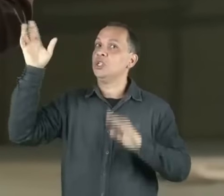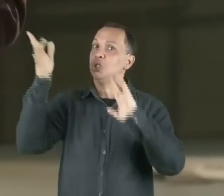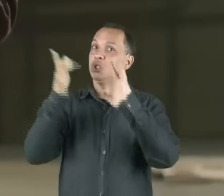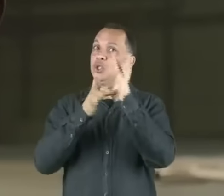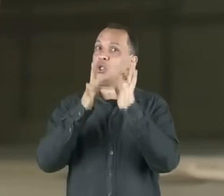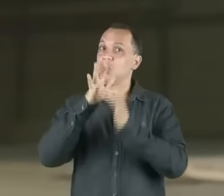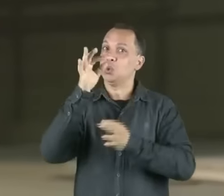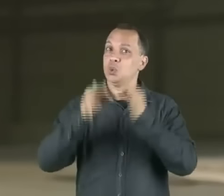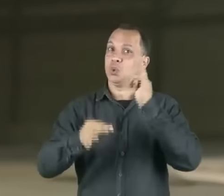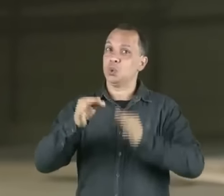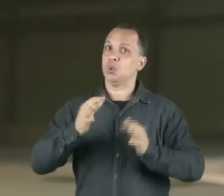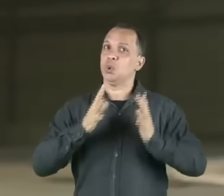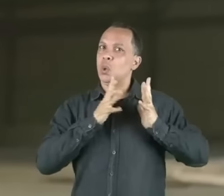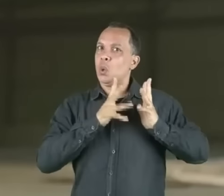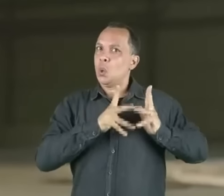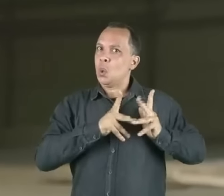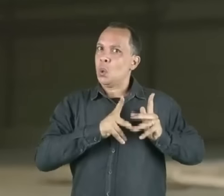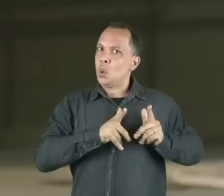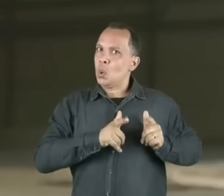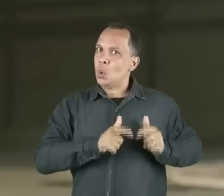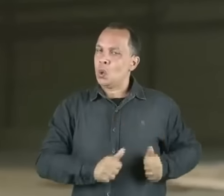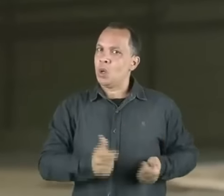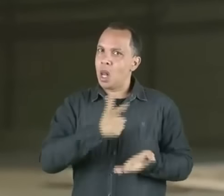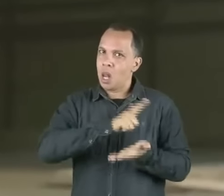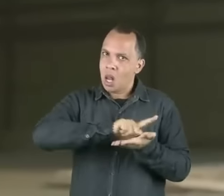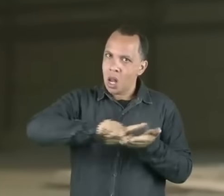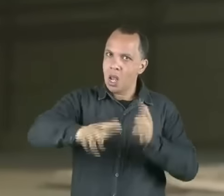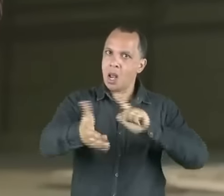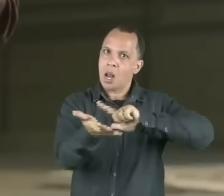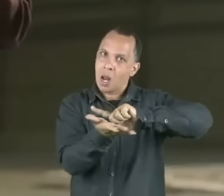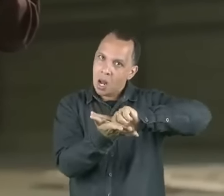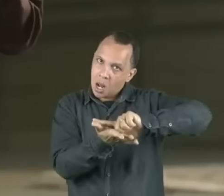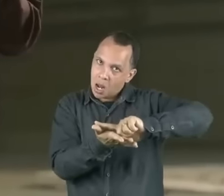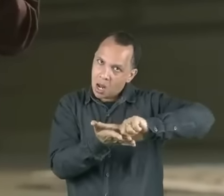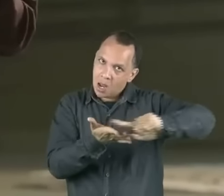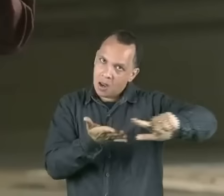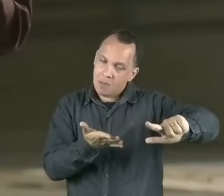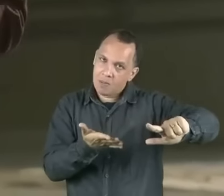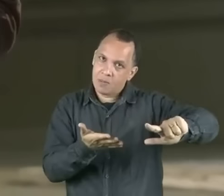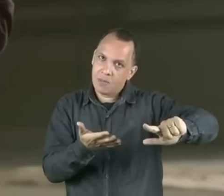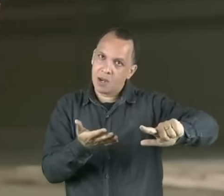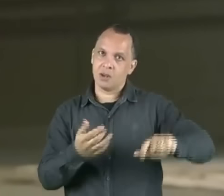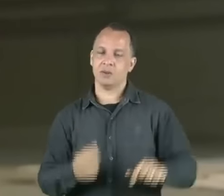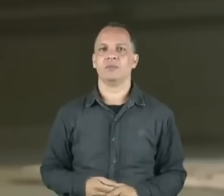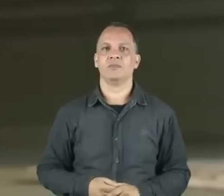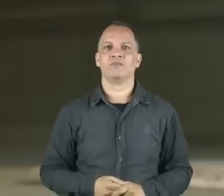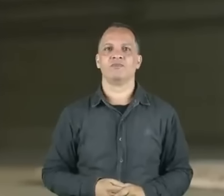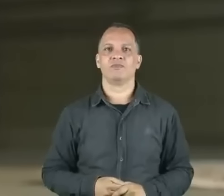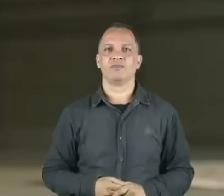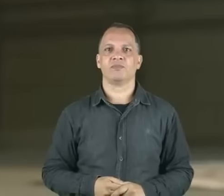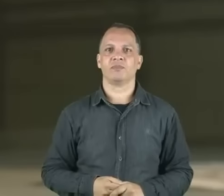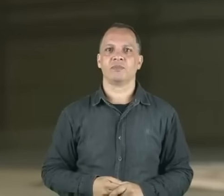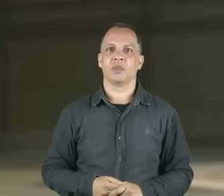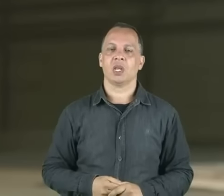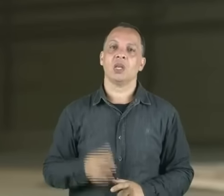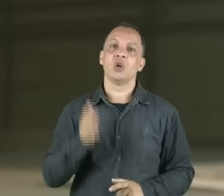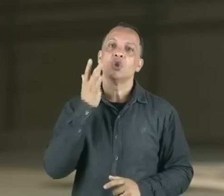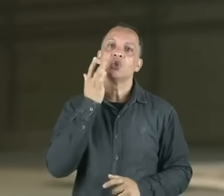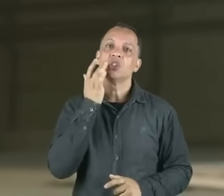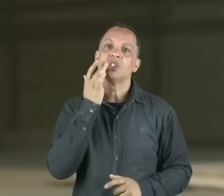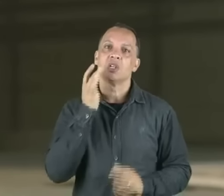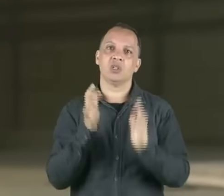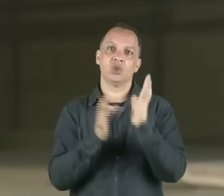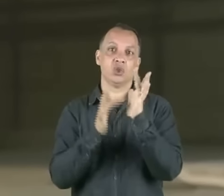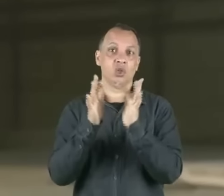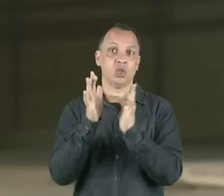que me cobre e não é a minha justiça é a justiça de Cristo Jesus